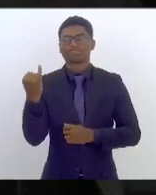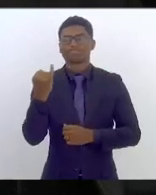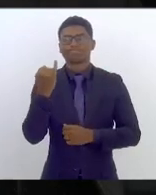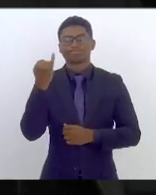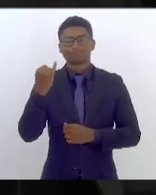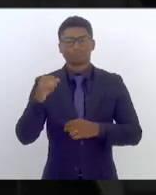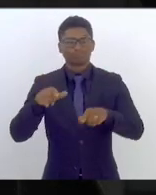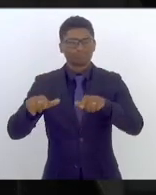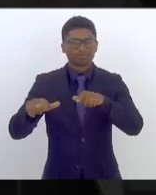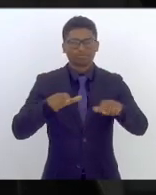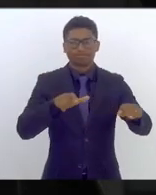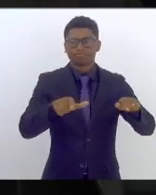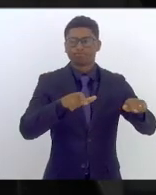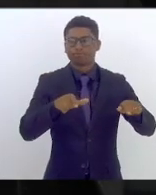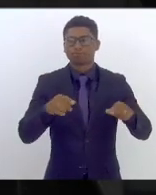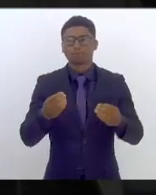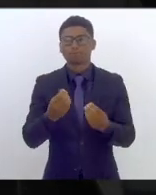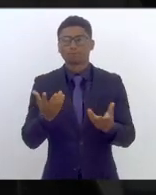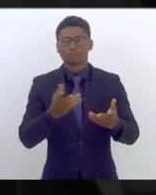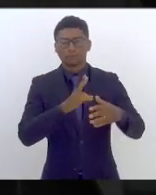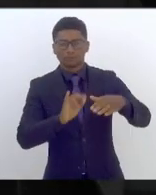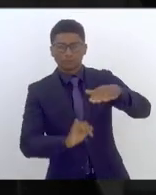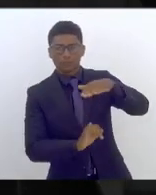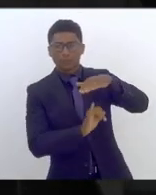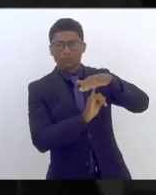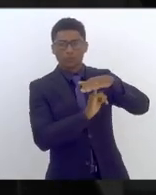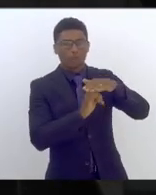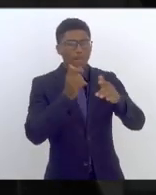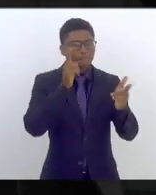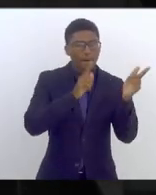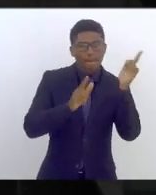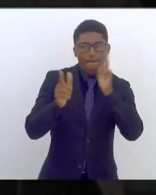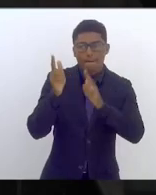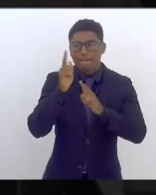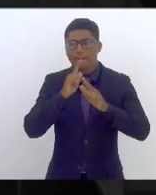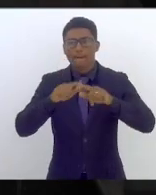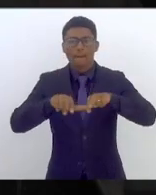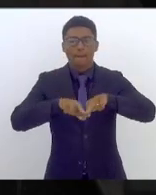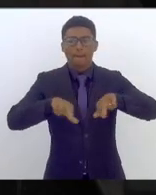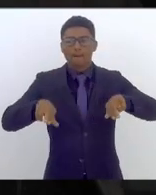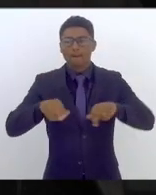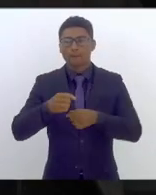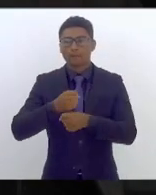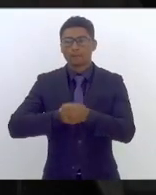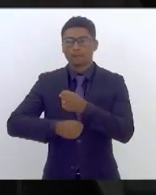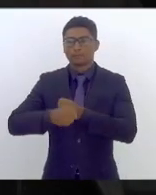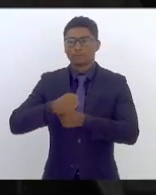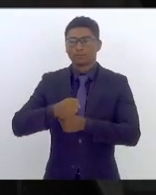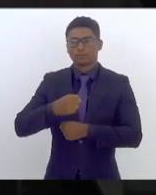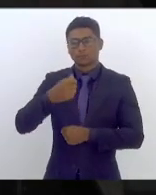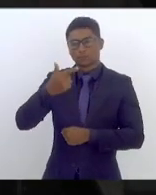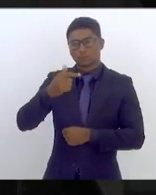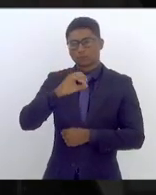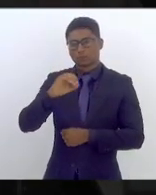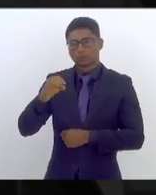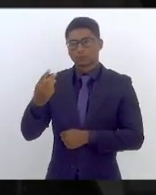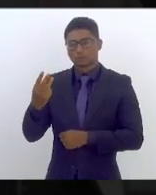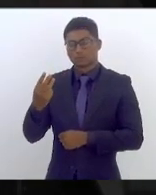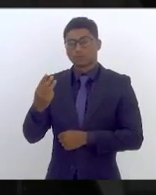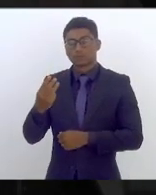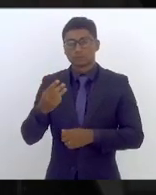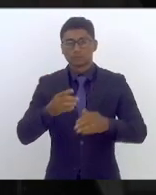a conquista institucional e posso te dizer que já em 2003 quando foi aprovada